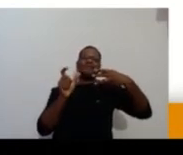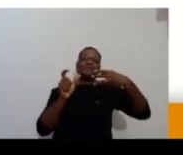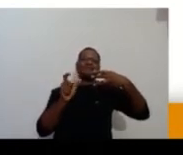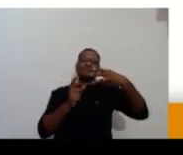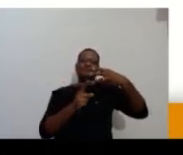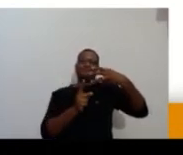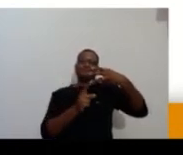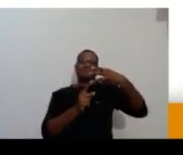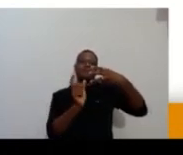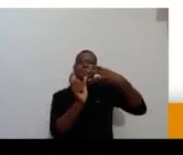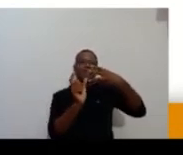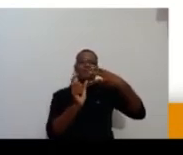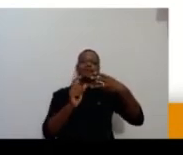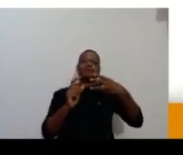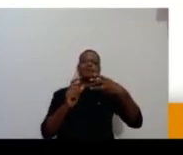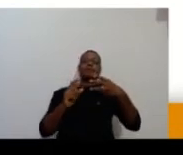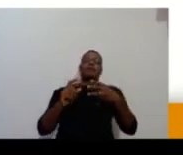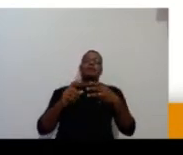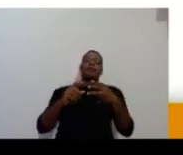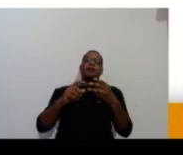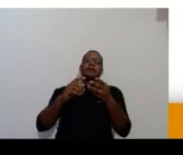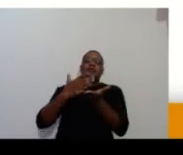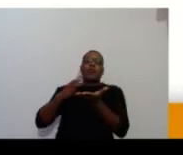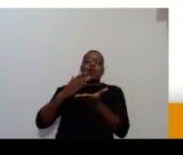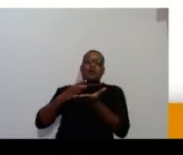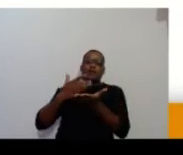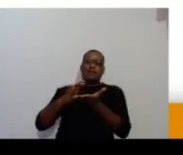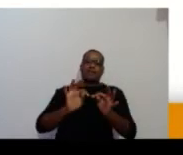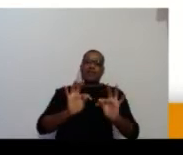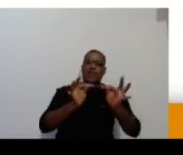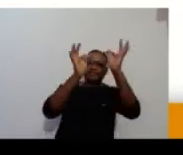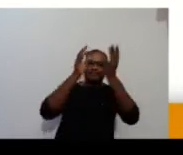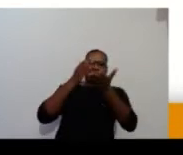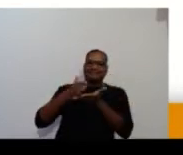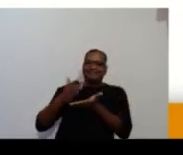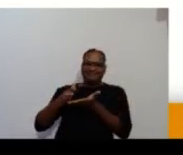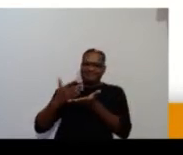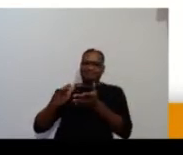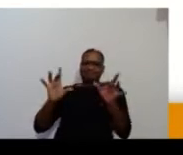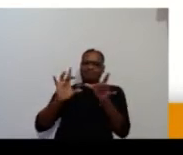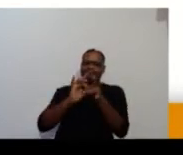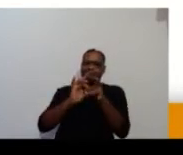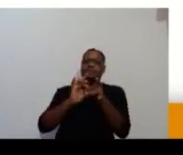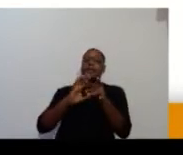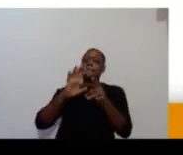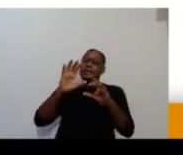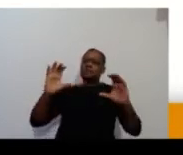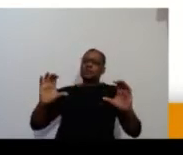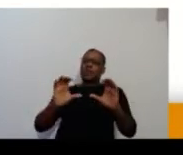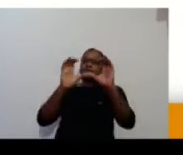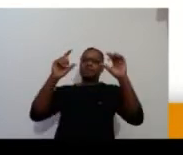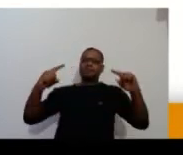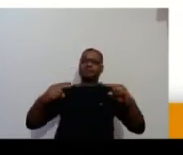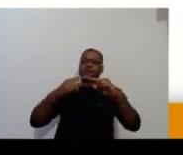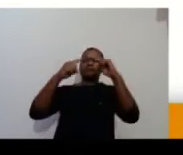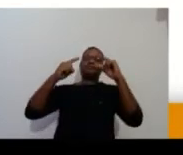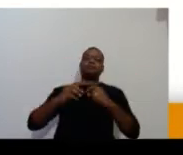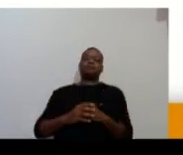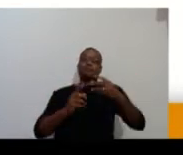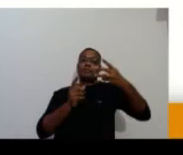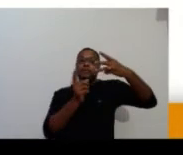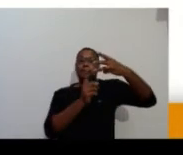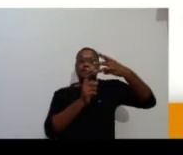perceba a coincidência. Na eutagogia, o aprendiz, eu gosto de chamar de aprendente, eu gosto de ter um espírito aprendedor.